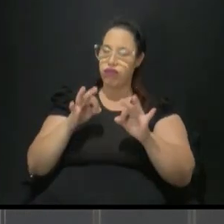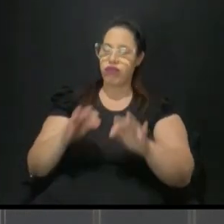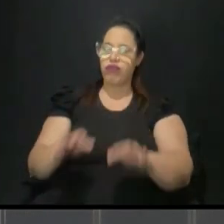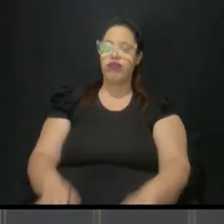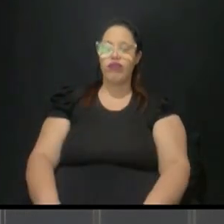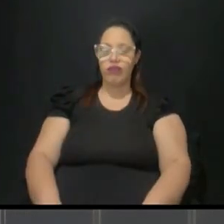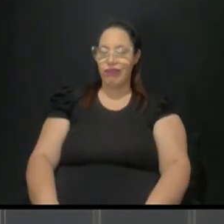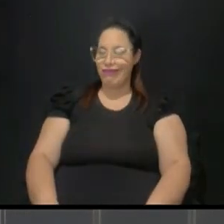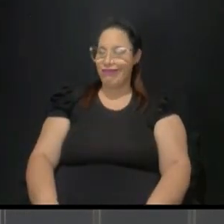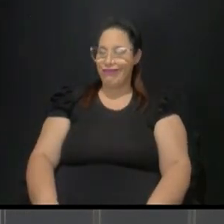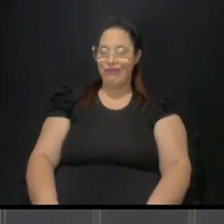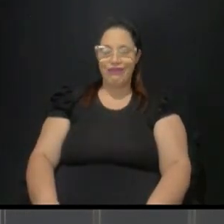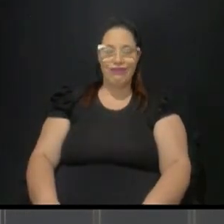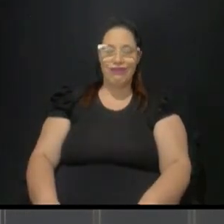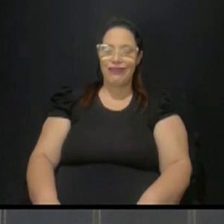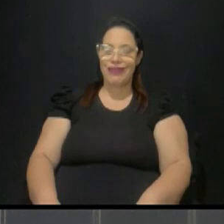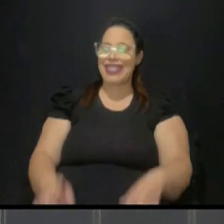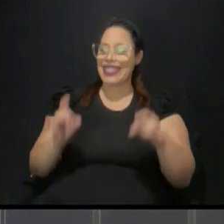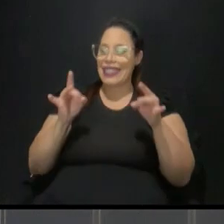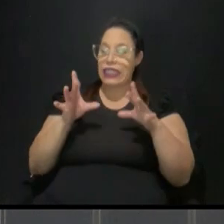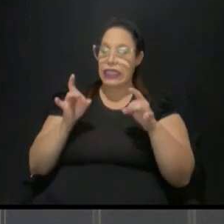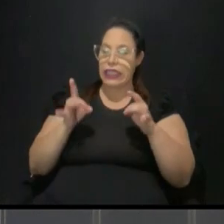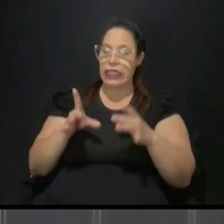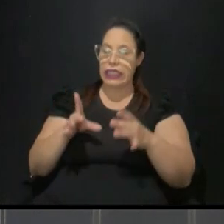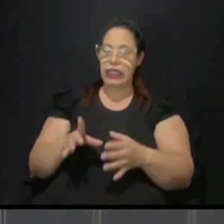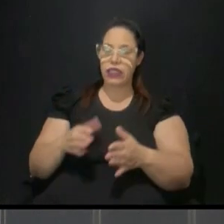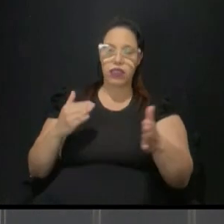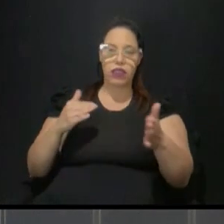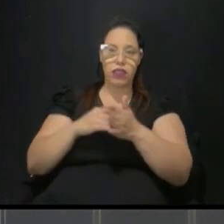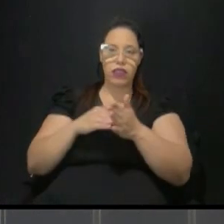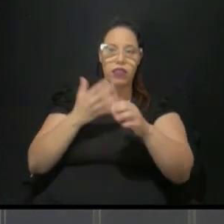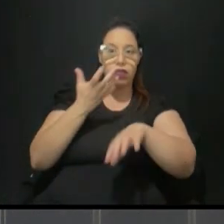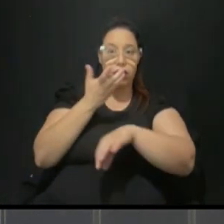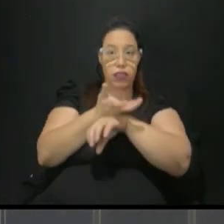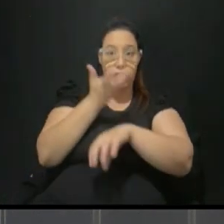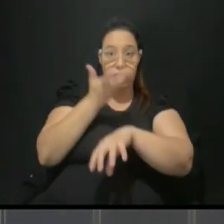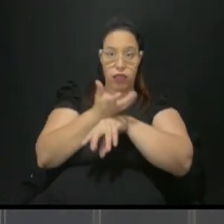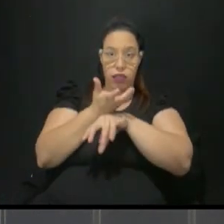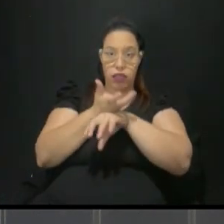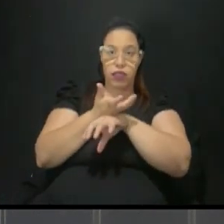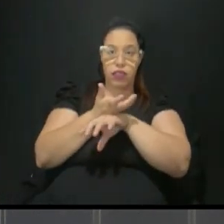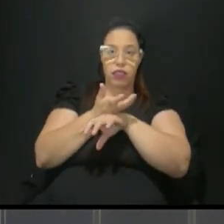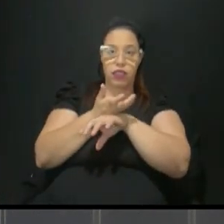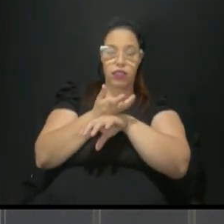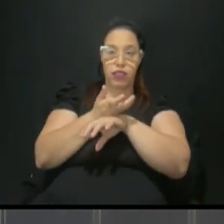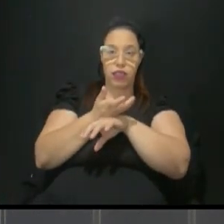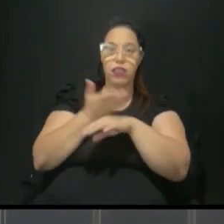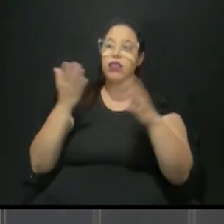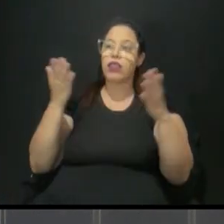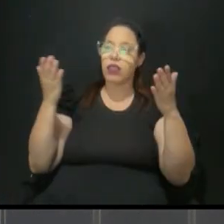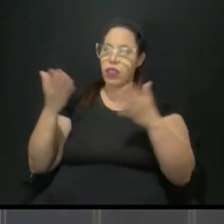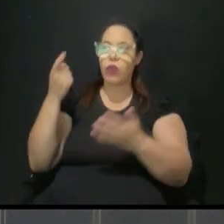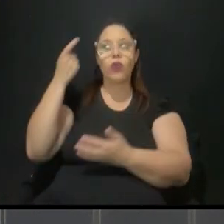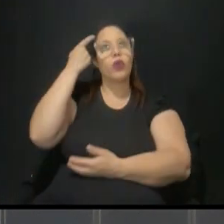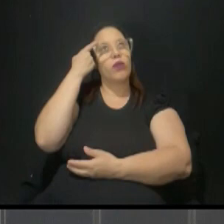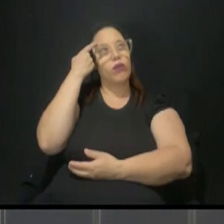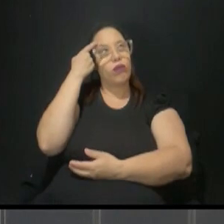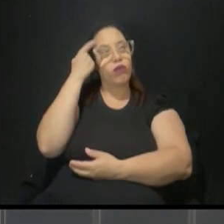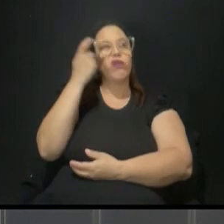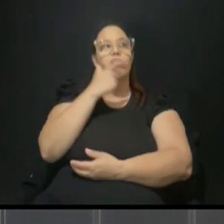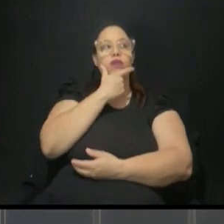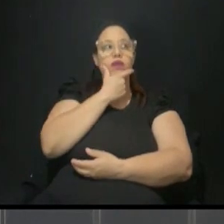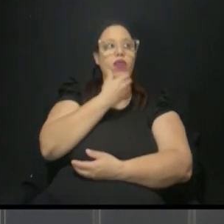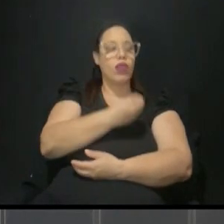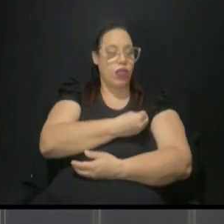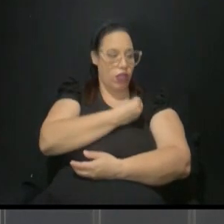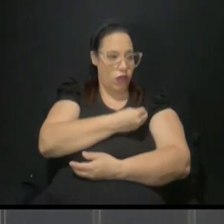são especificamente dentro da disciplina, já é pensado essa vivência, né?